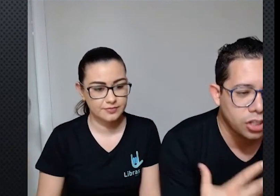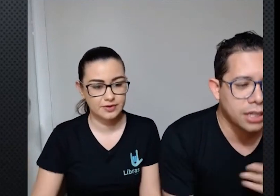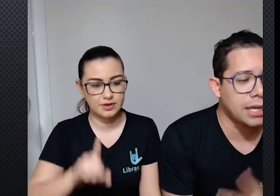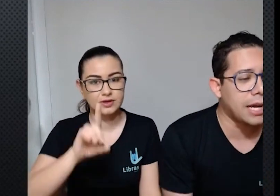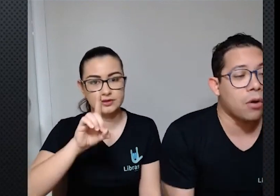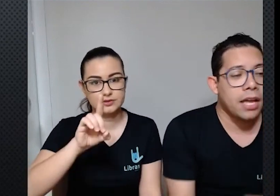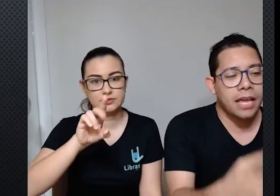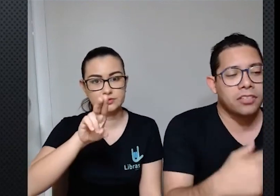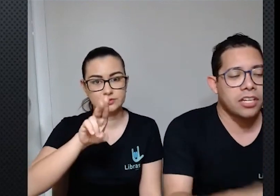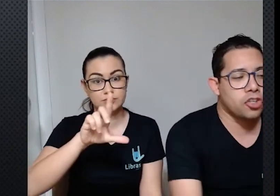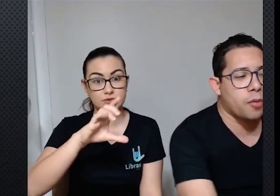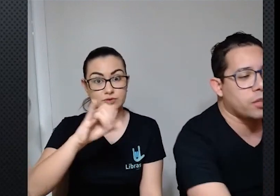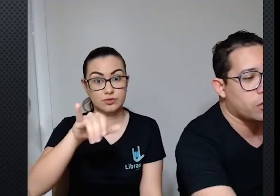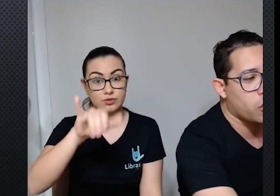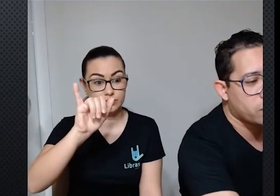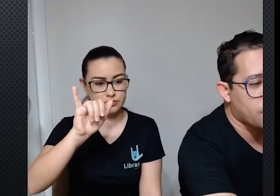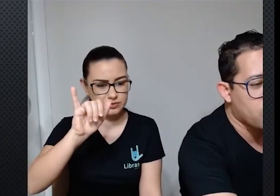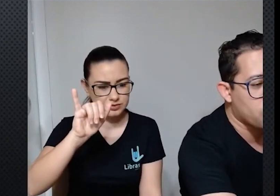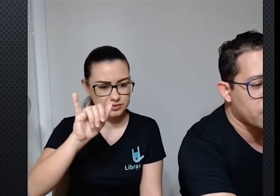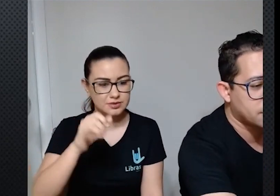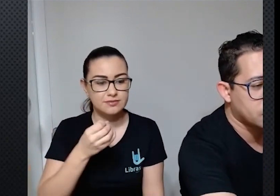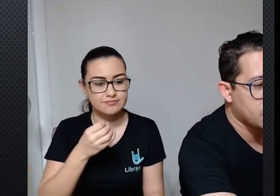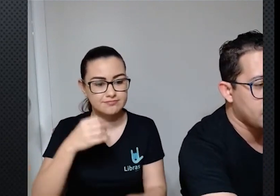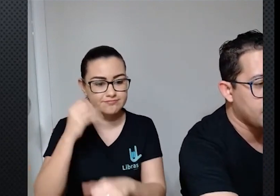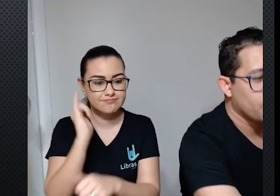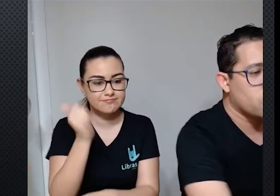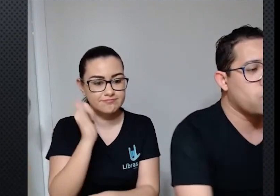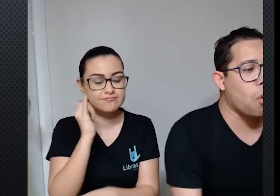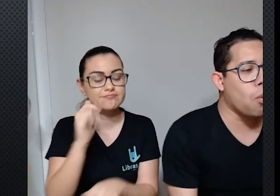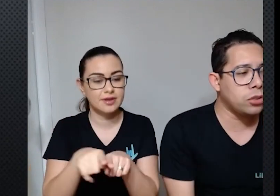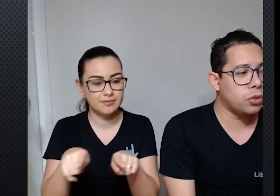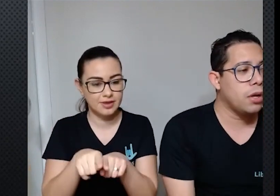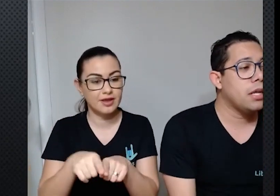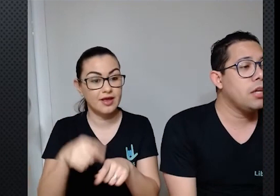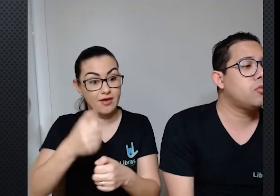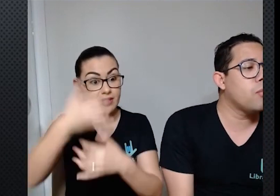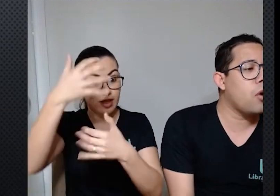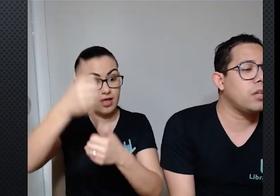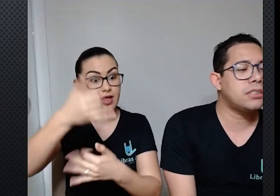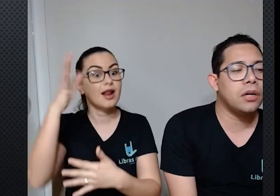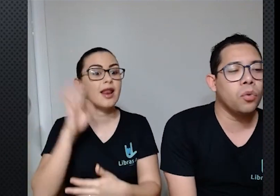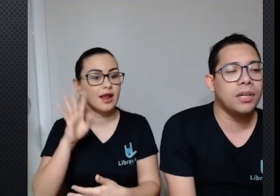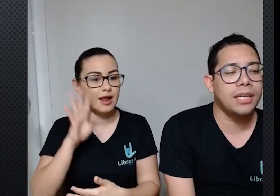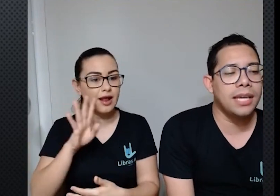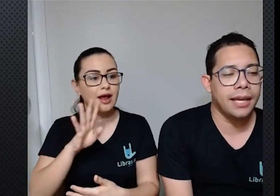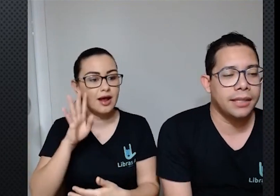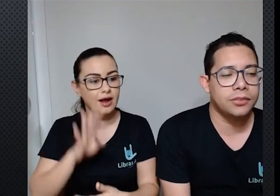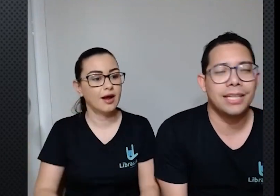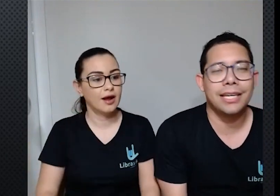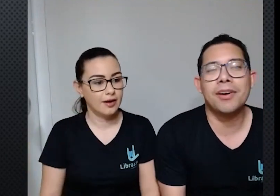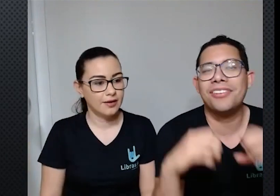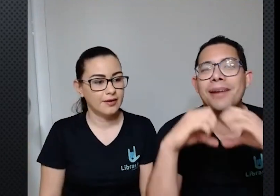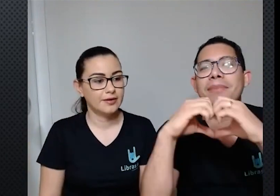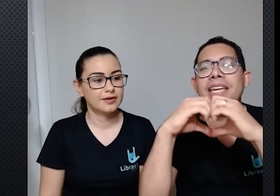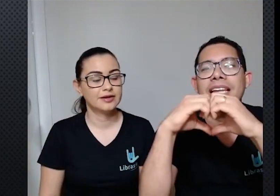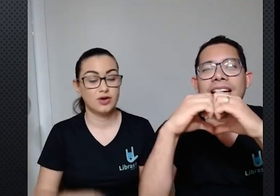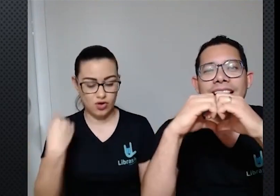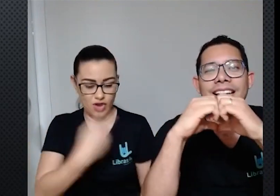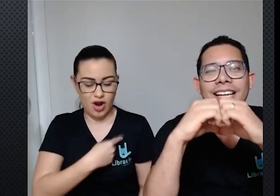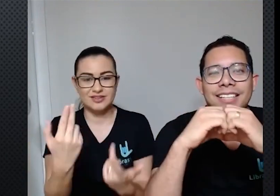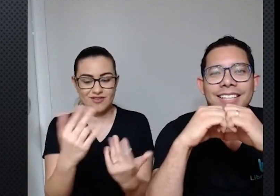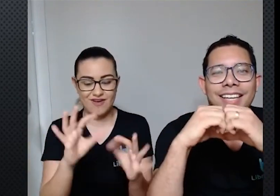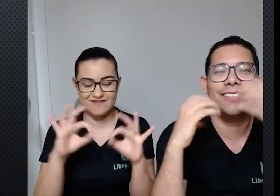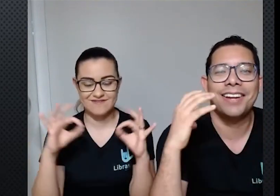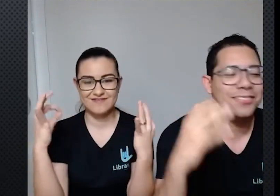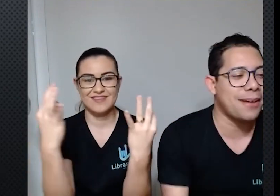dando dica, legal. É isso que a gente comentou, né? O pessoal vai conversando aí, um com o outro. Isso mostra o quê? Que isso aqui é uma família,